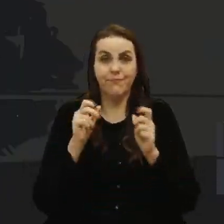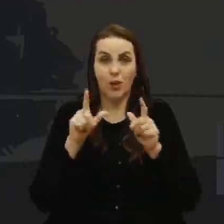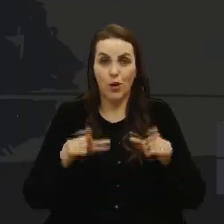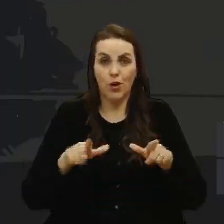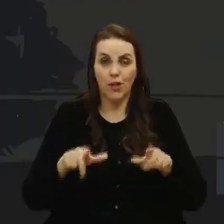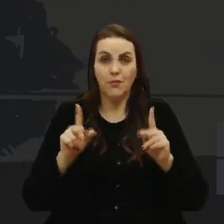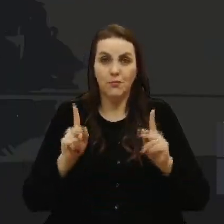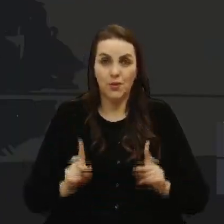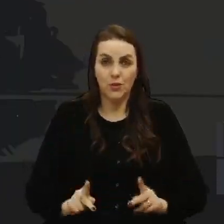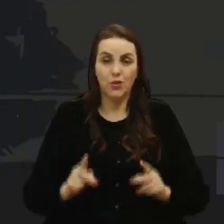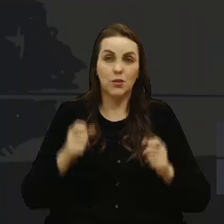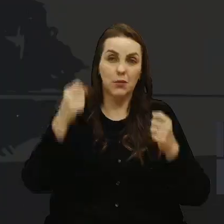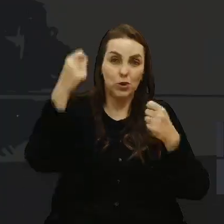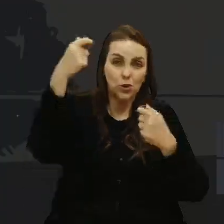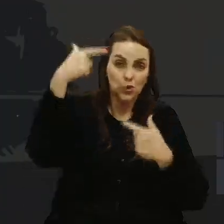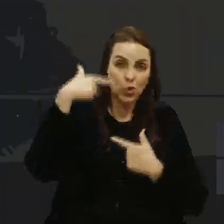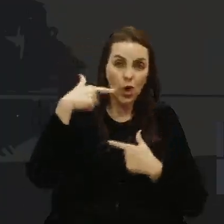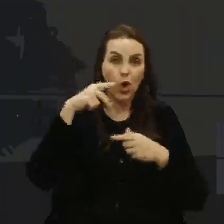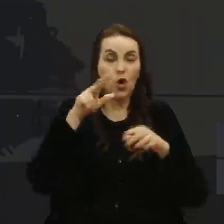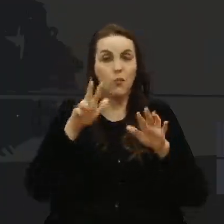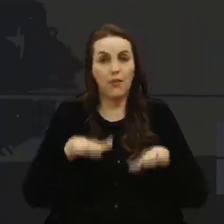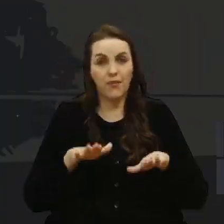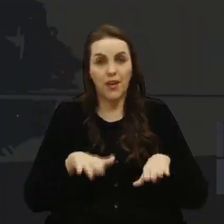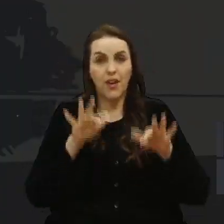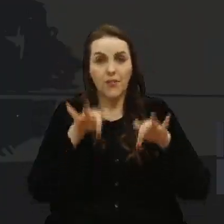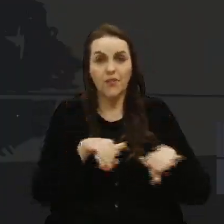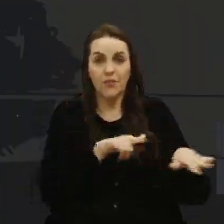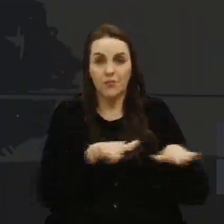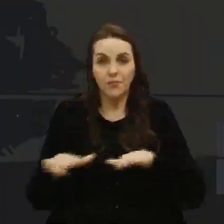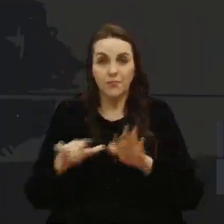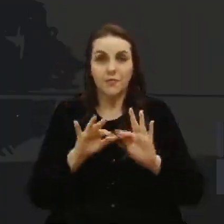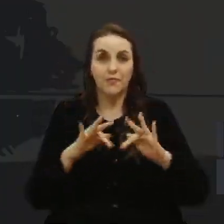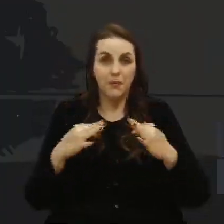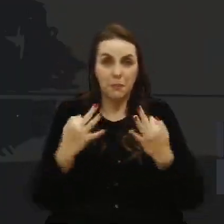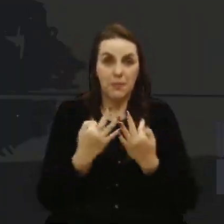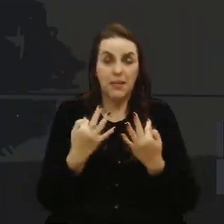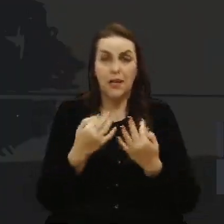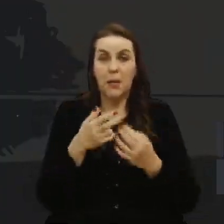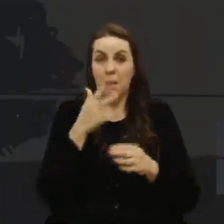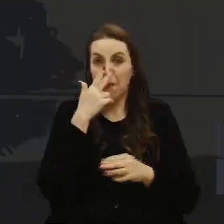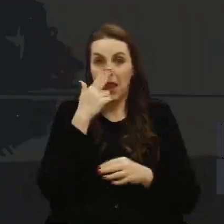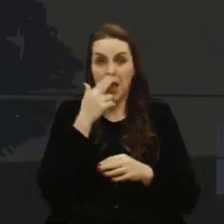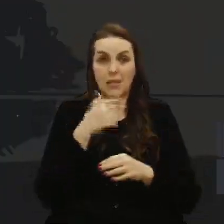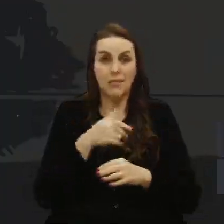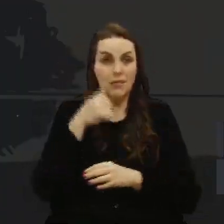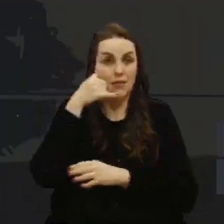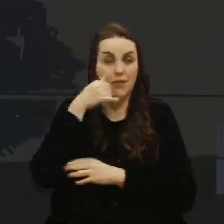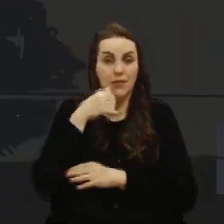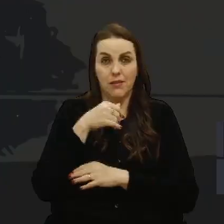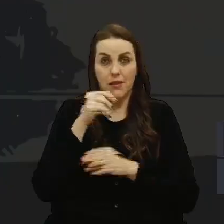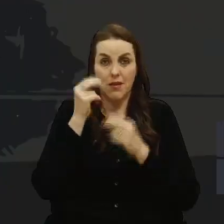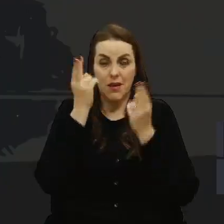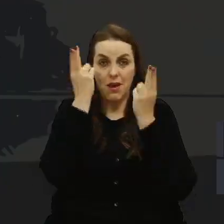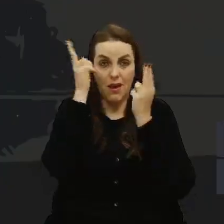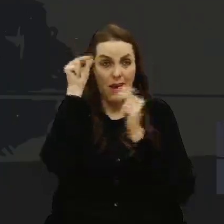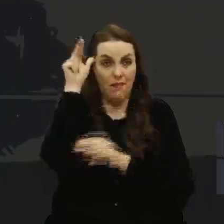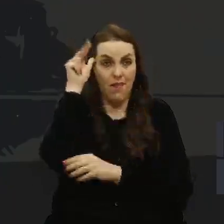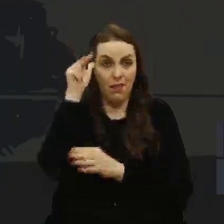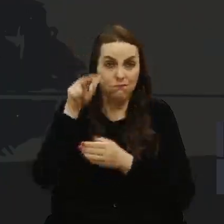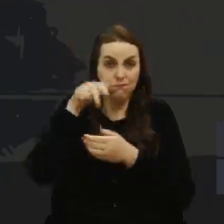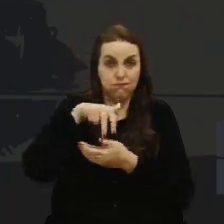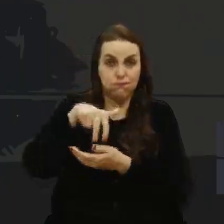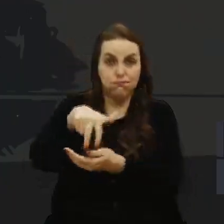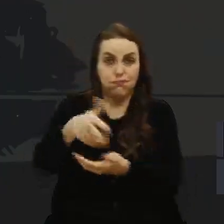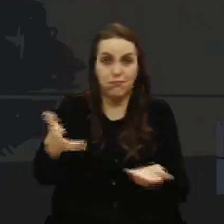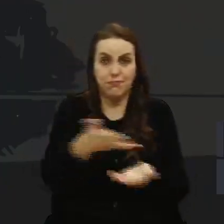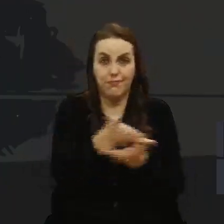para tomar sol, para permanecer o final de semana com a família. Parece um potreiro, com todo respeito aos potreiros.